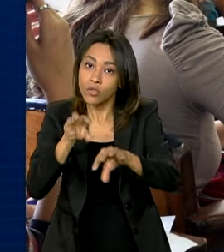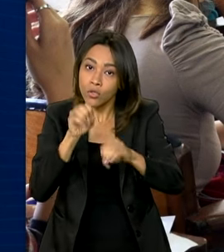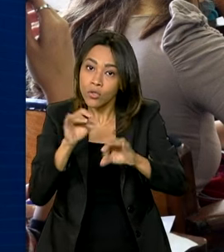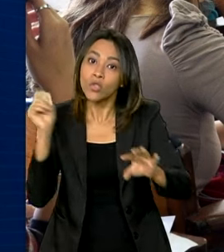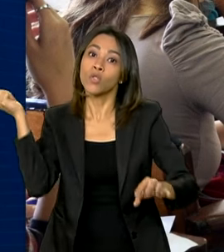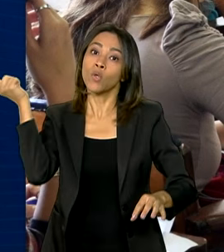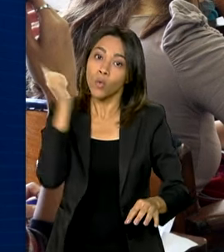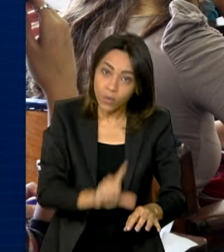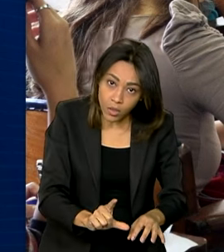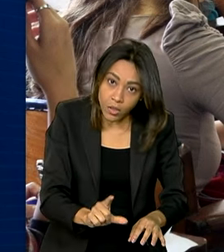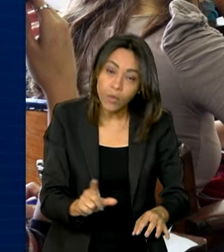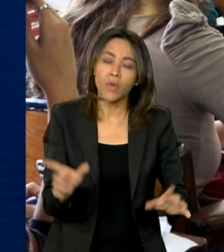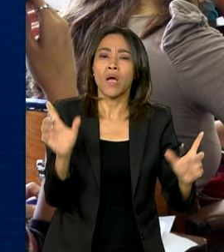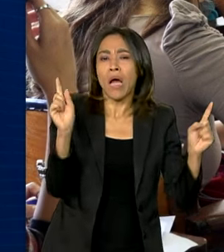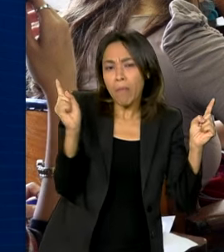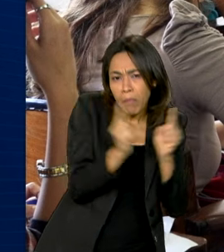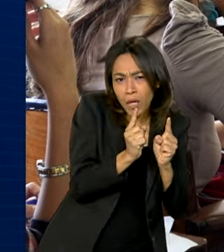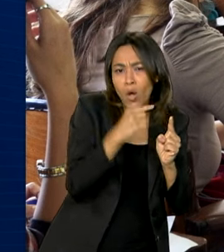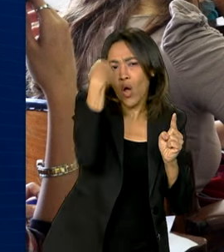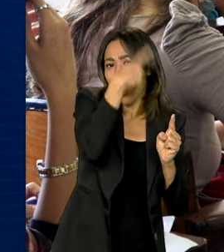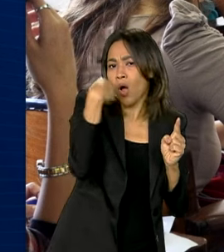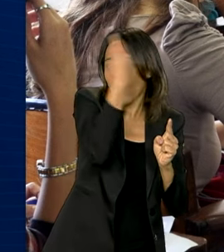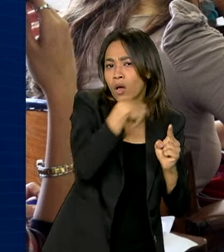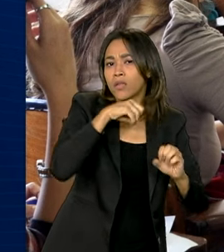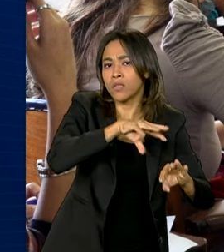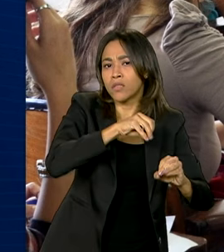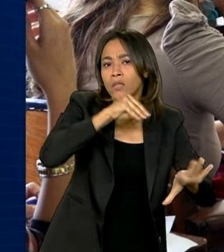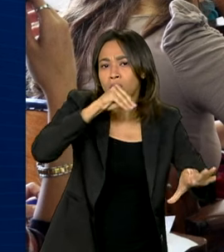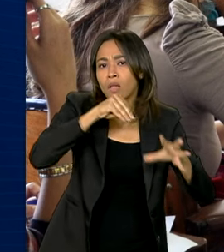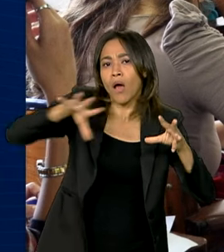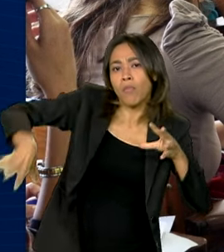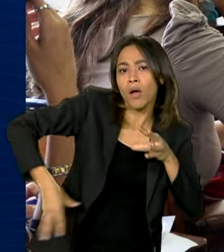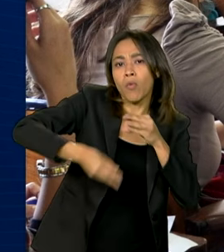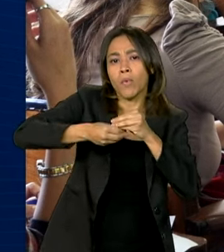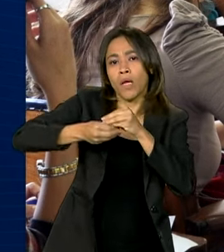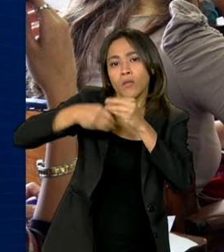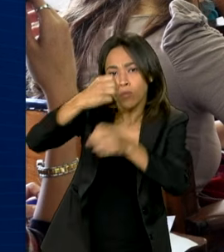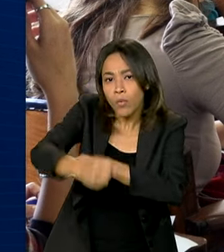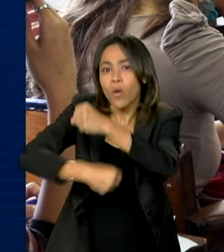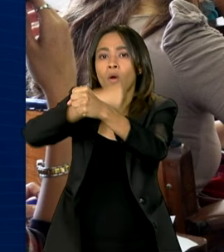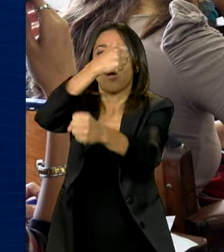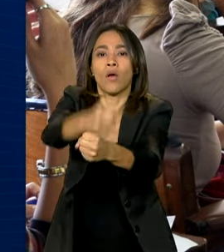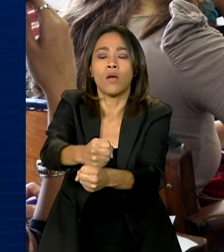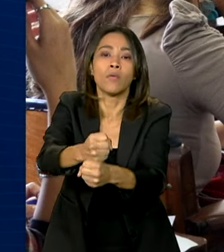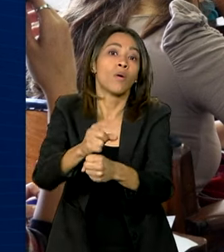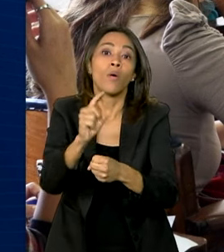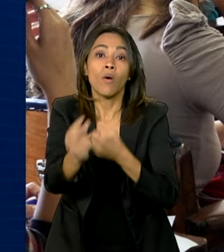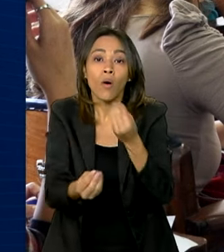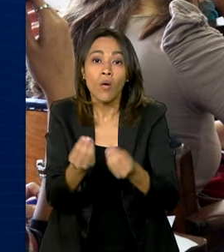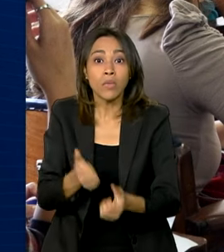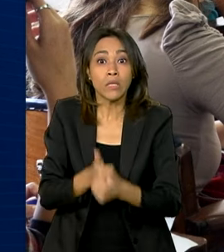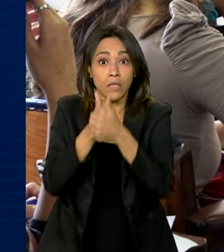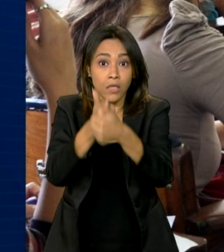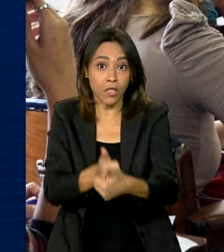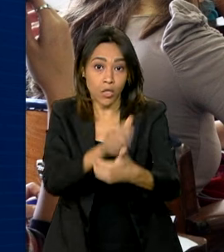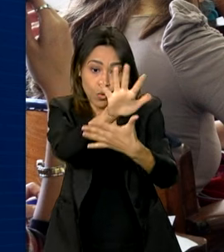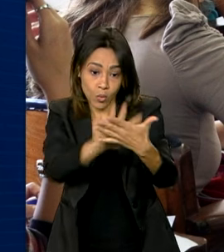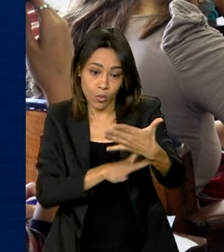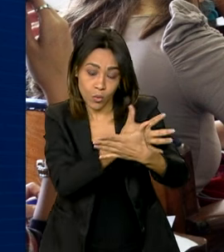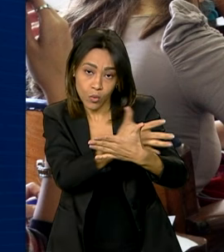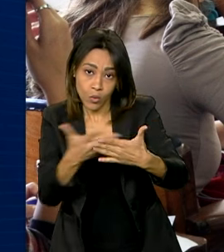A carga horária mínima pode ser completada no ano seguinte, adotando um currículo contínuo